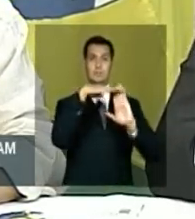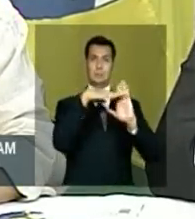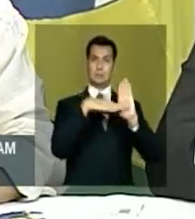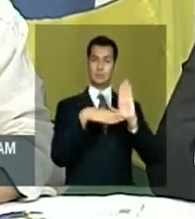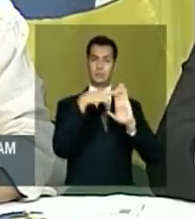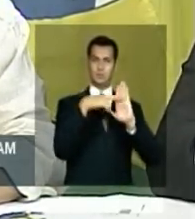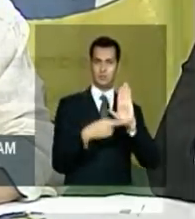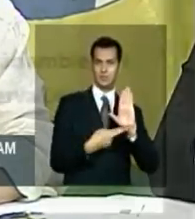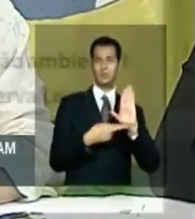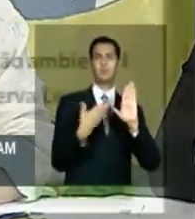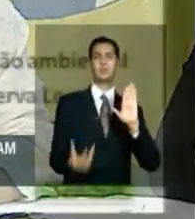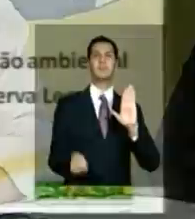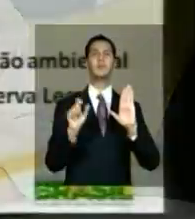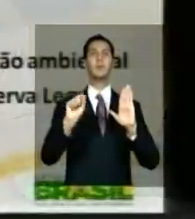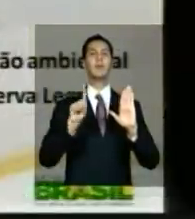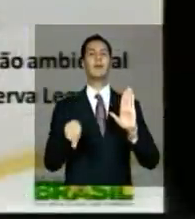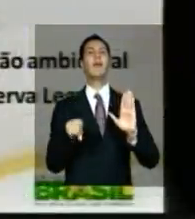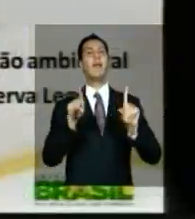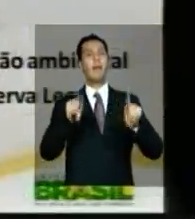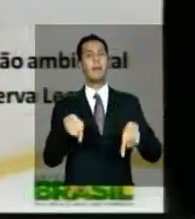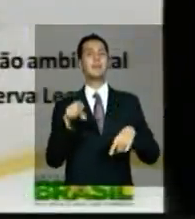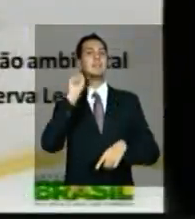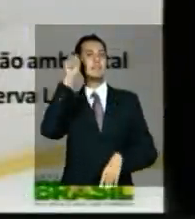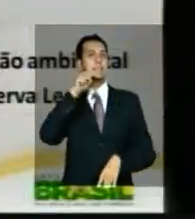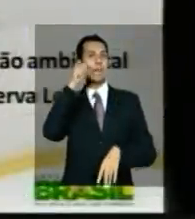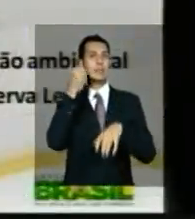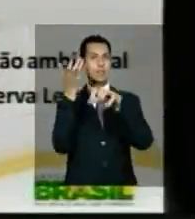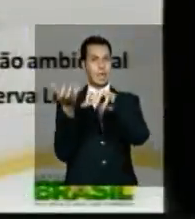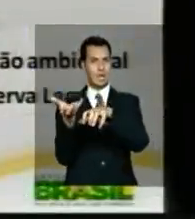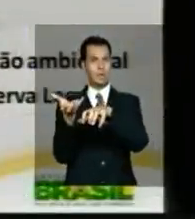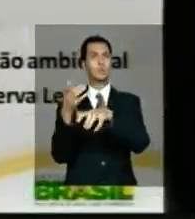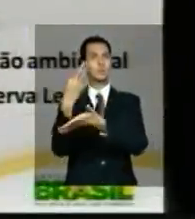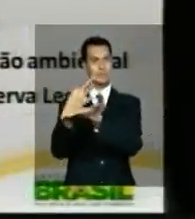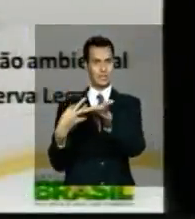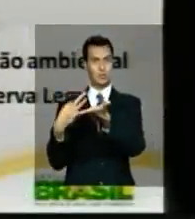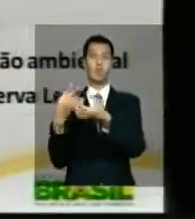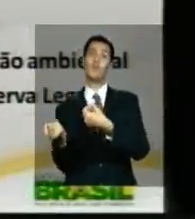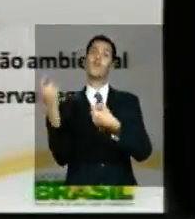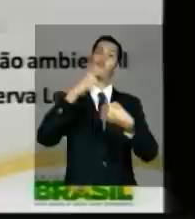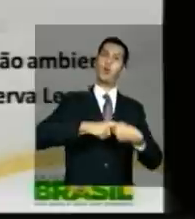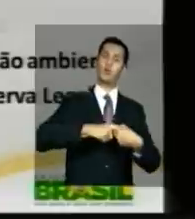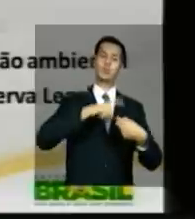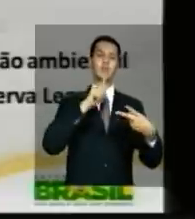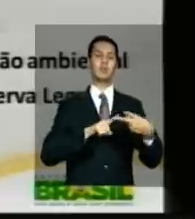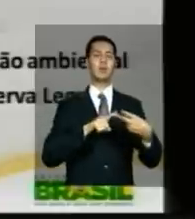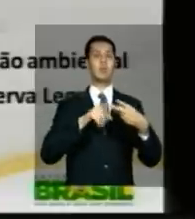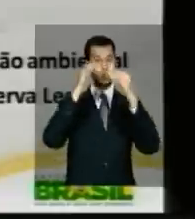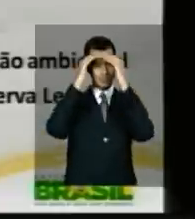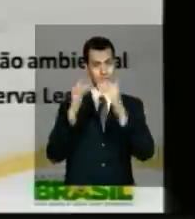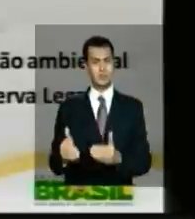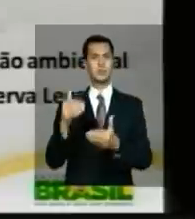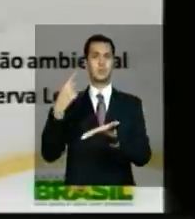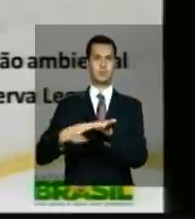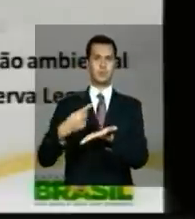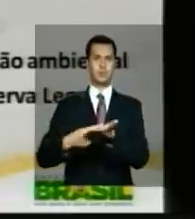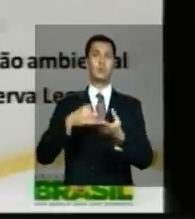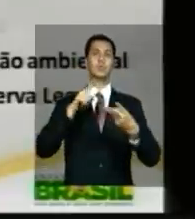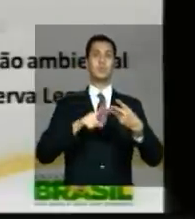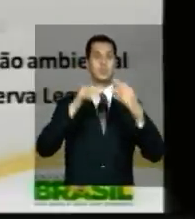recompor o texto do senado acordos e respeitar o Congresso